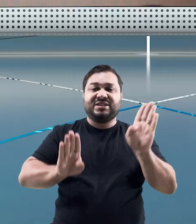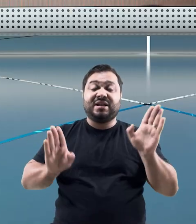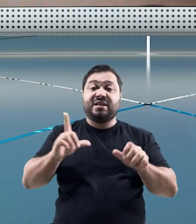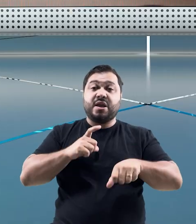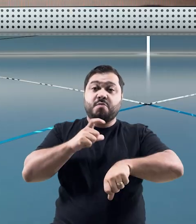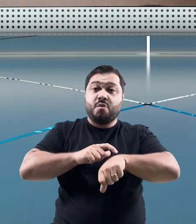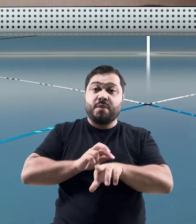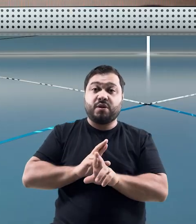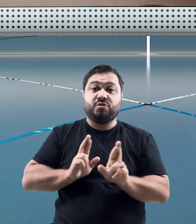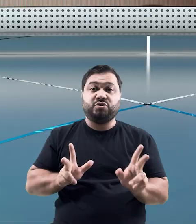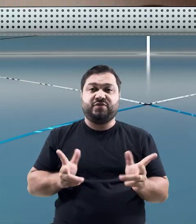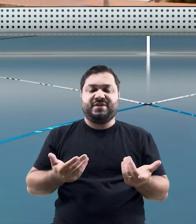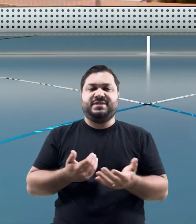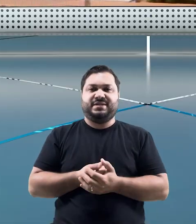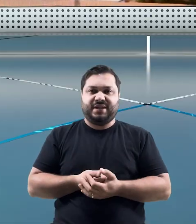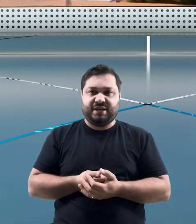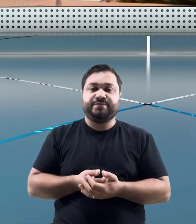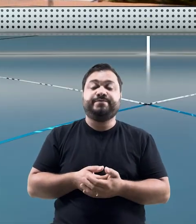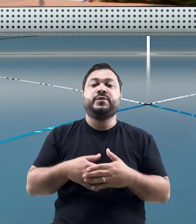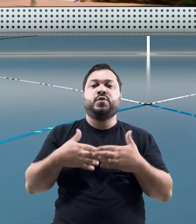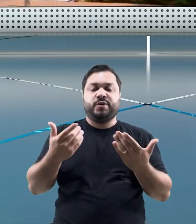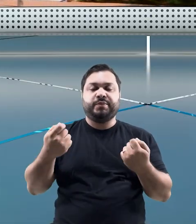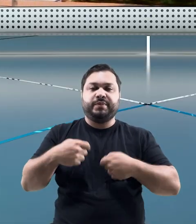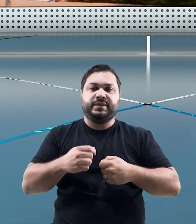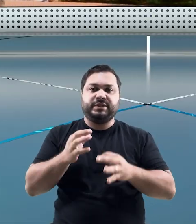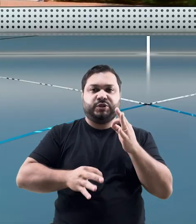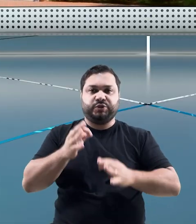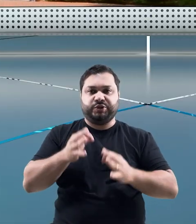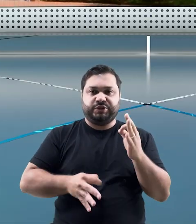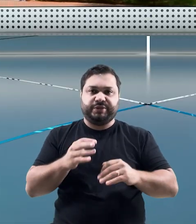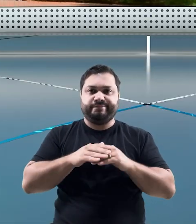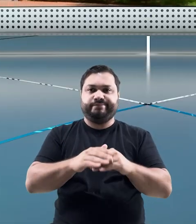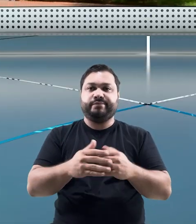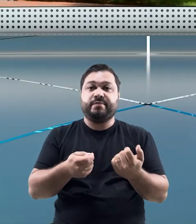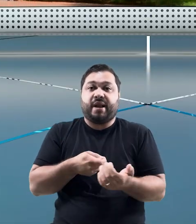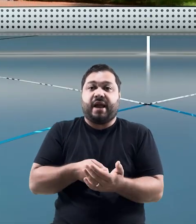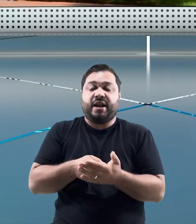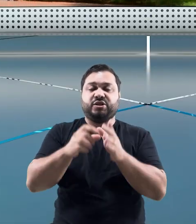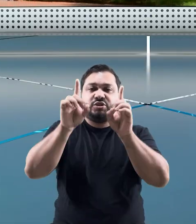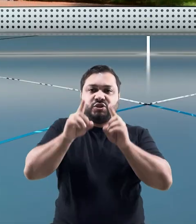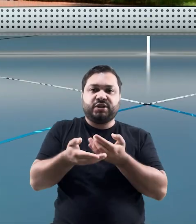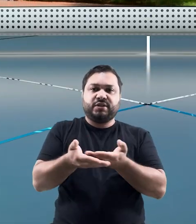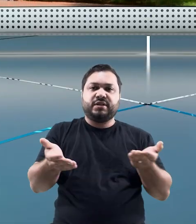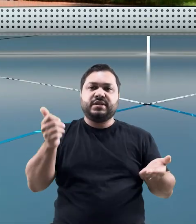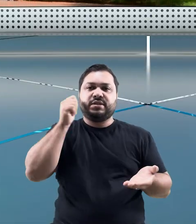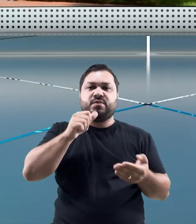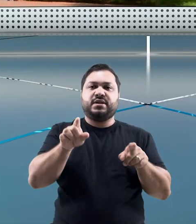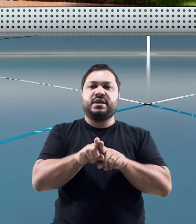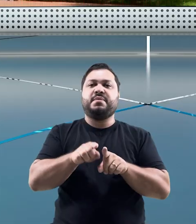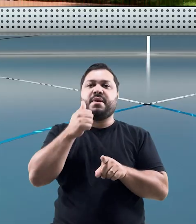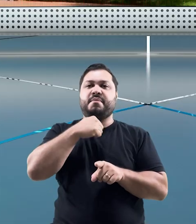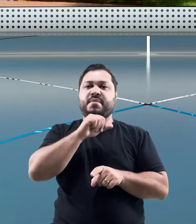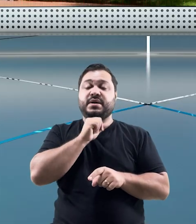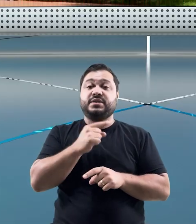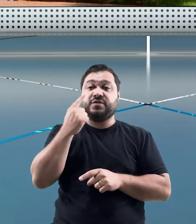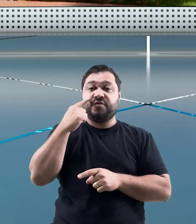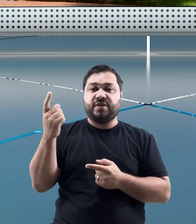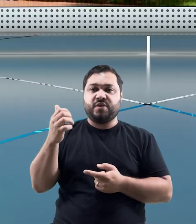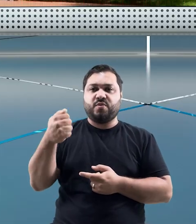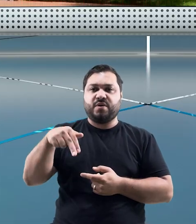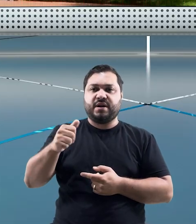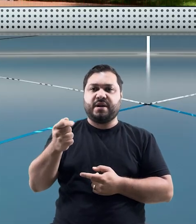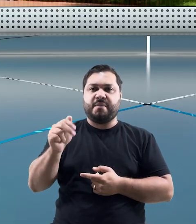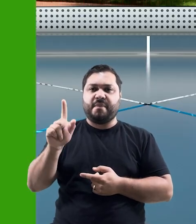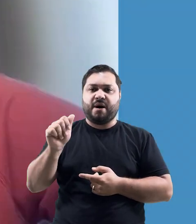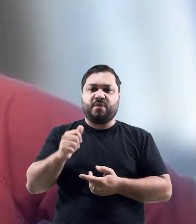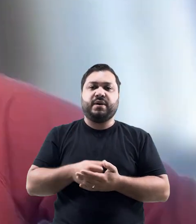estão em um momento diferenciado. É quando entra a Justiça, para garantir o direito dessas mulheres e mães. Confira com Ana